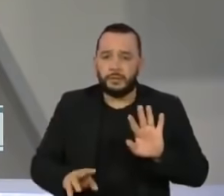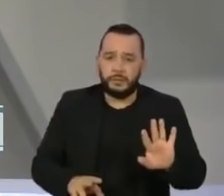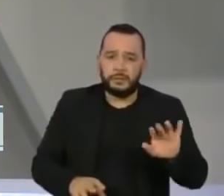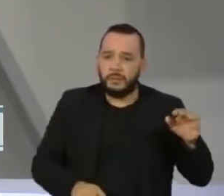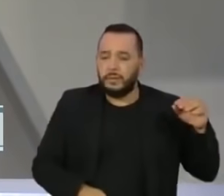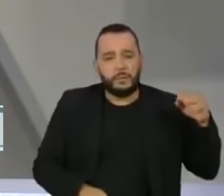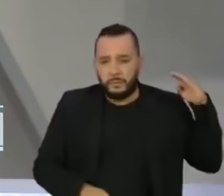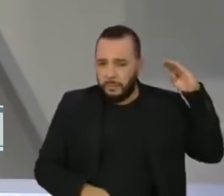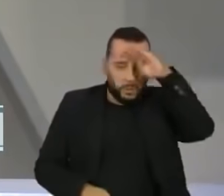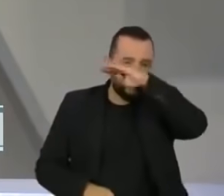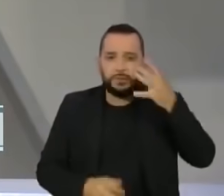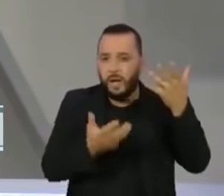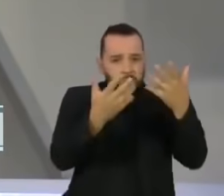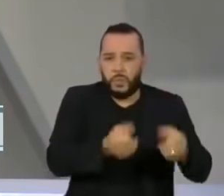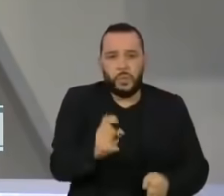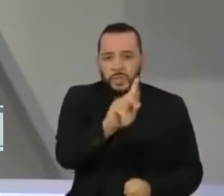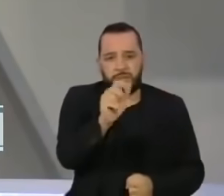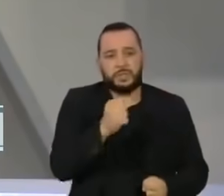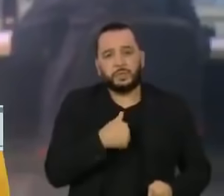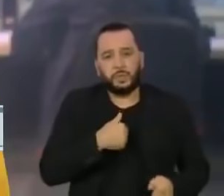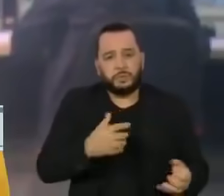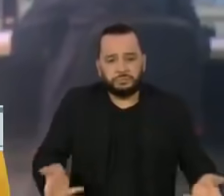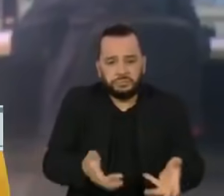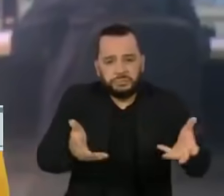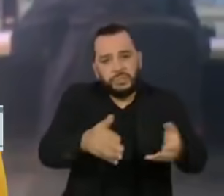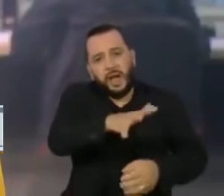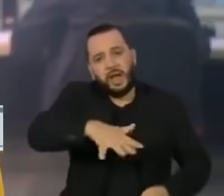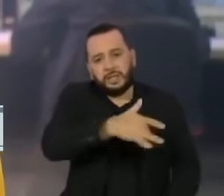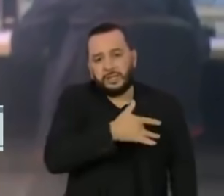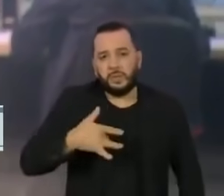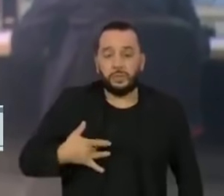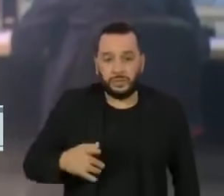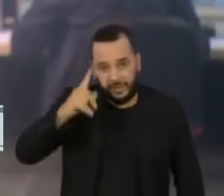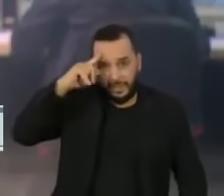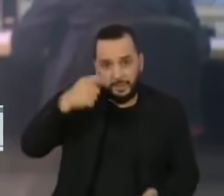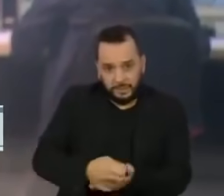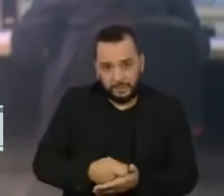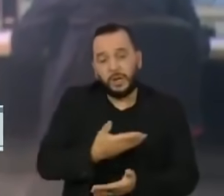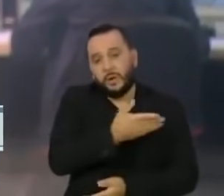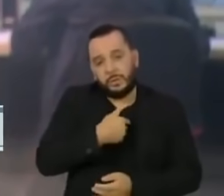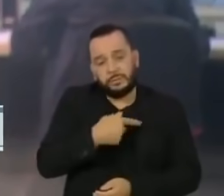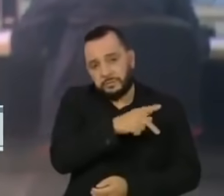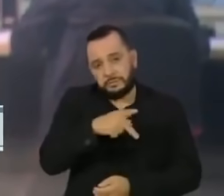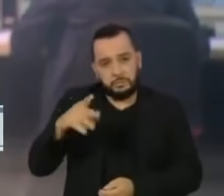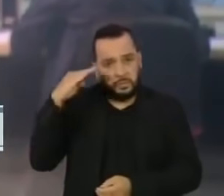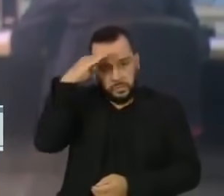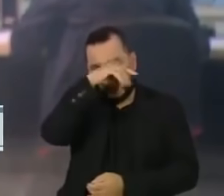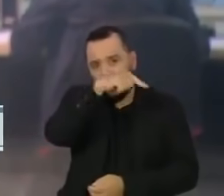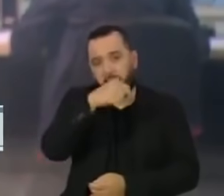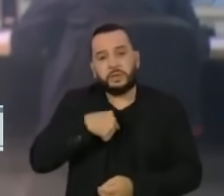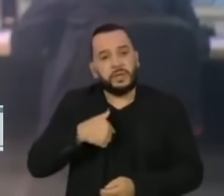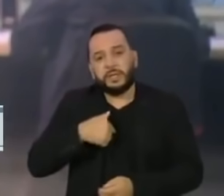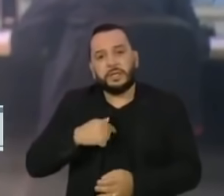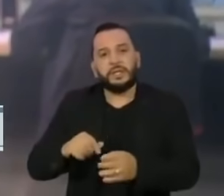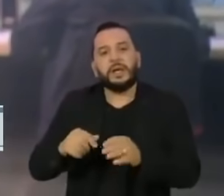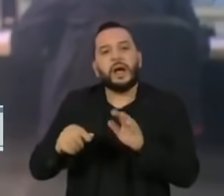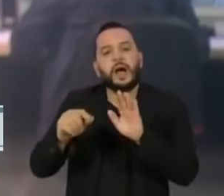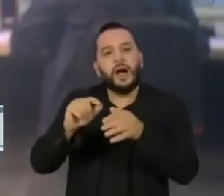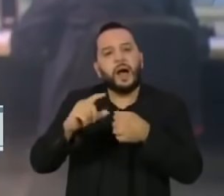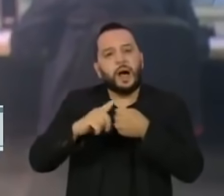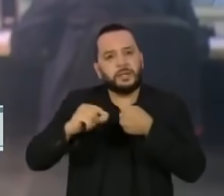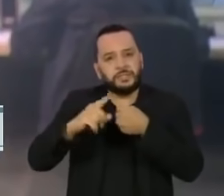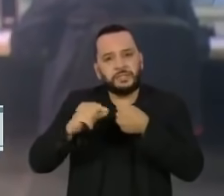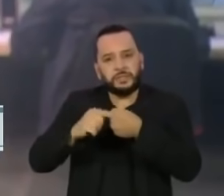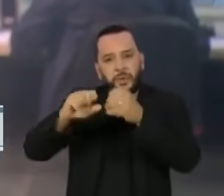do programa de proteção e promoção da Saúde menstrual a decisão veio do presidente Jair bolsonaro que vetou diversos